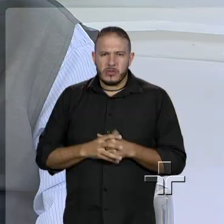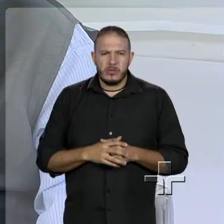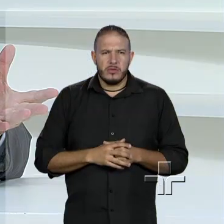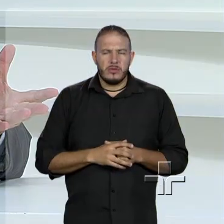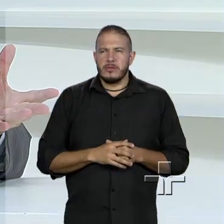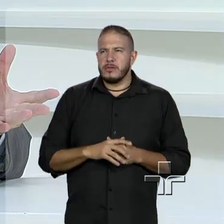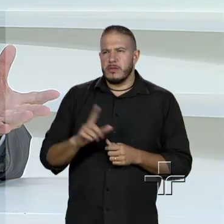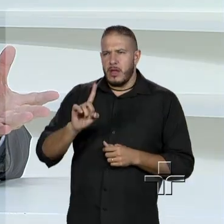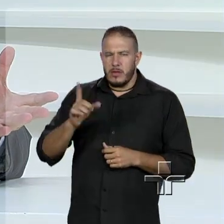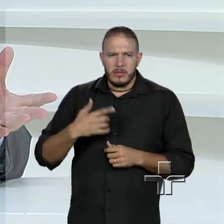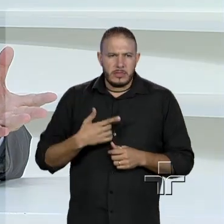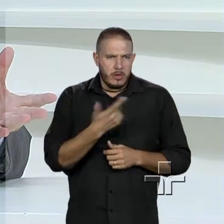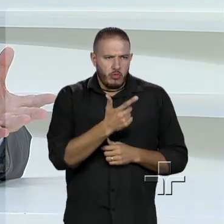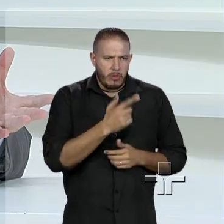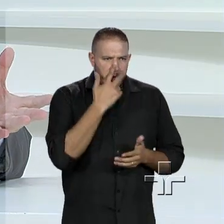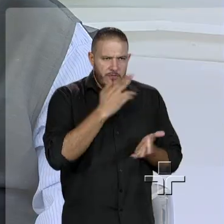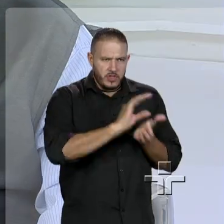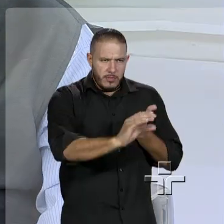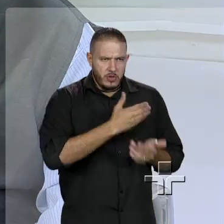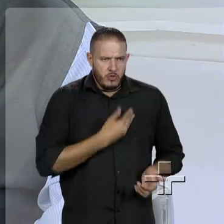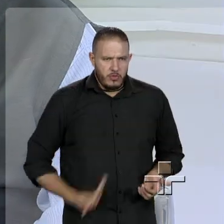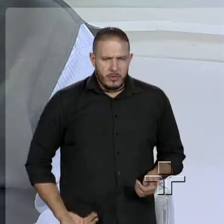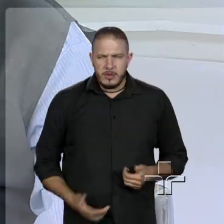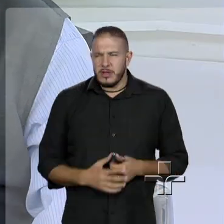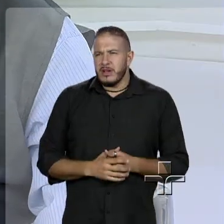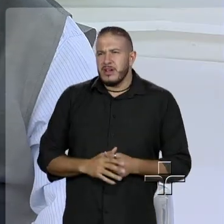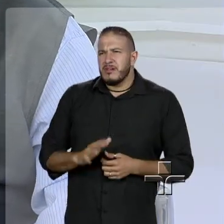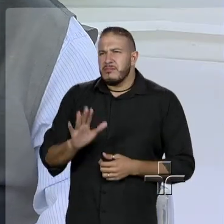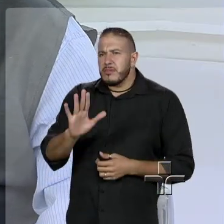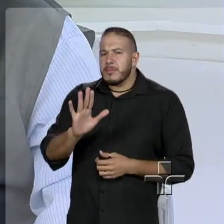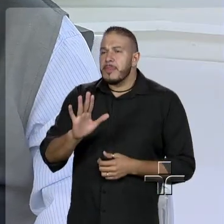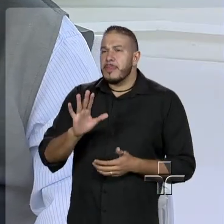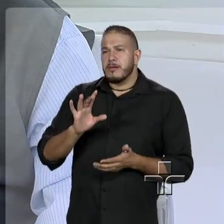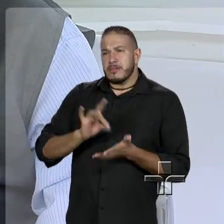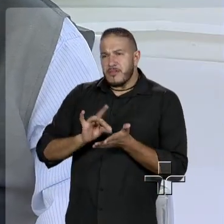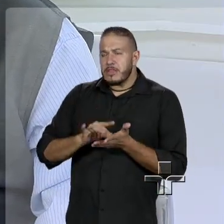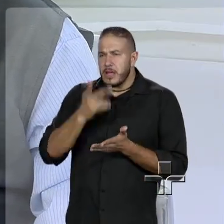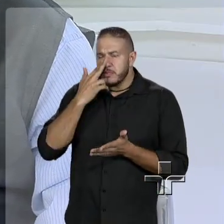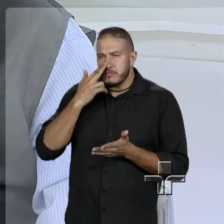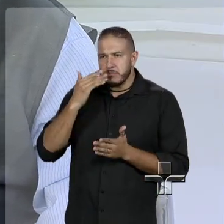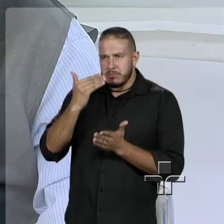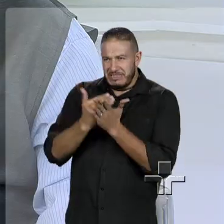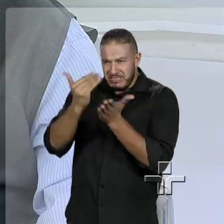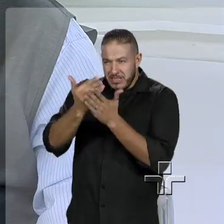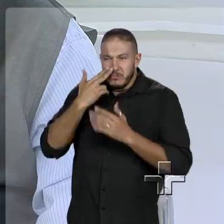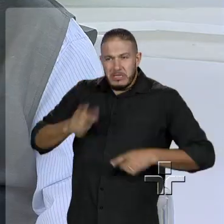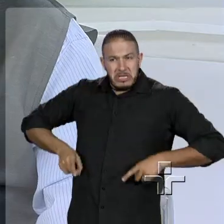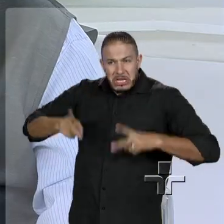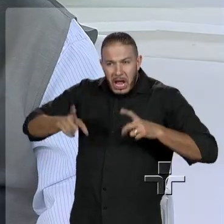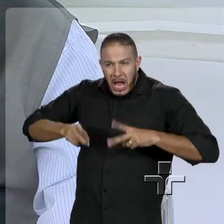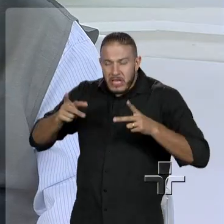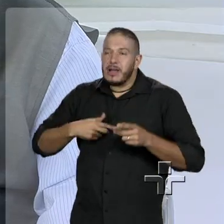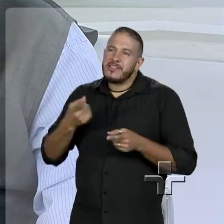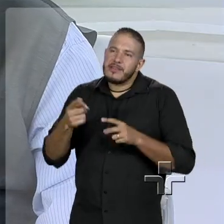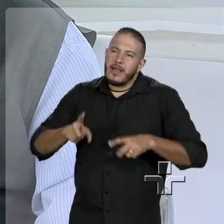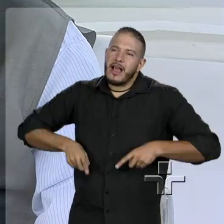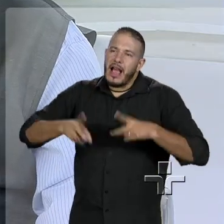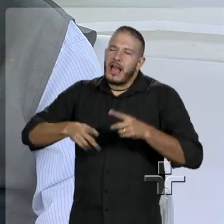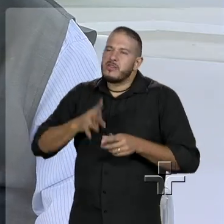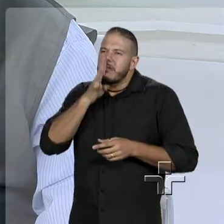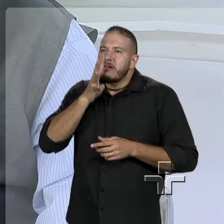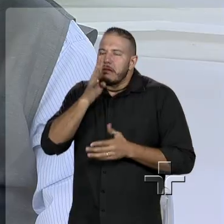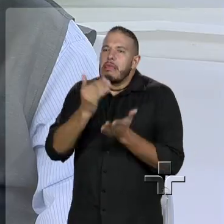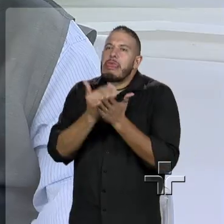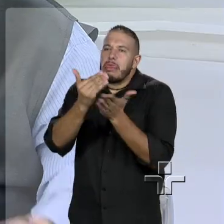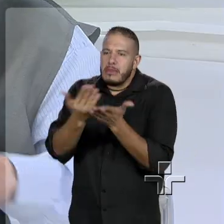senão não tem investimento público. Não, na verdade, não é o excesso de gasto que não. São os gastos equivocados.